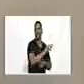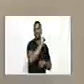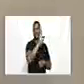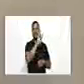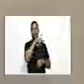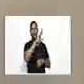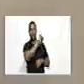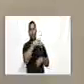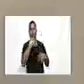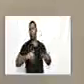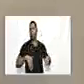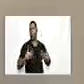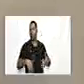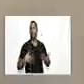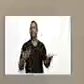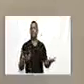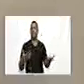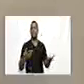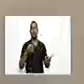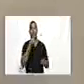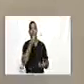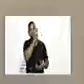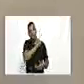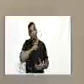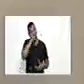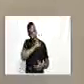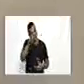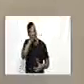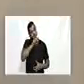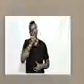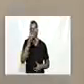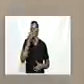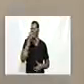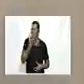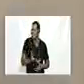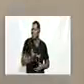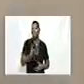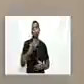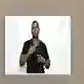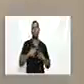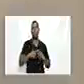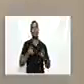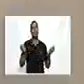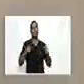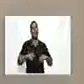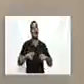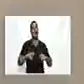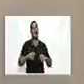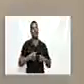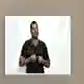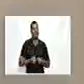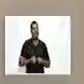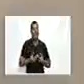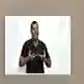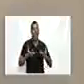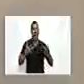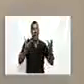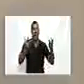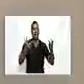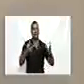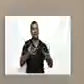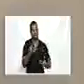então isso para PR PR pr pra Associação é muito bom porque eles conseguem sobreviver da venda desse